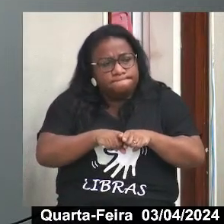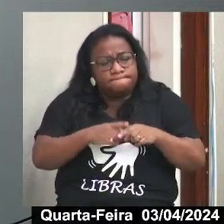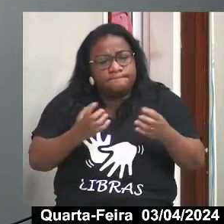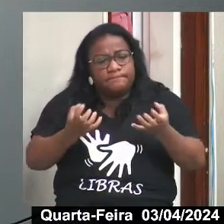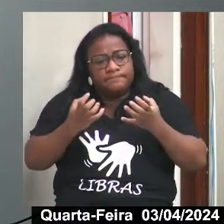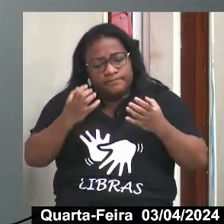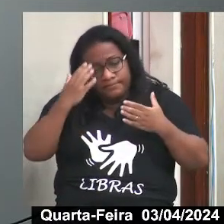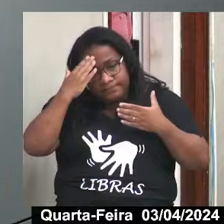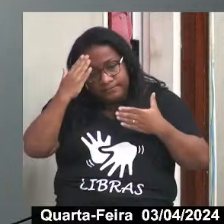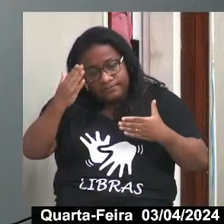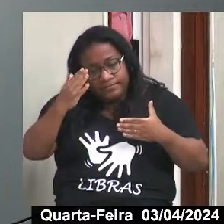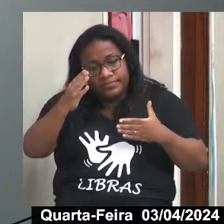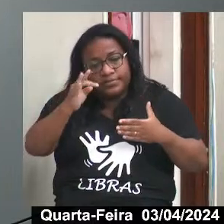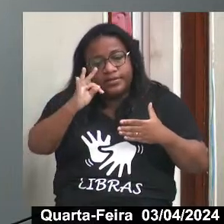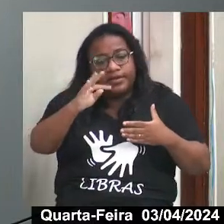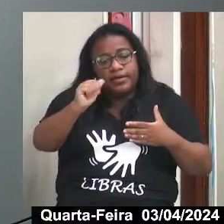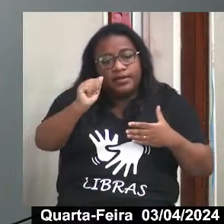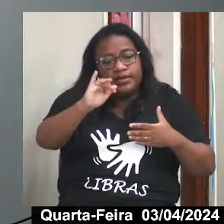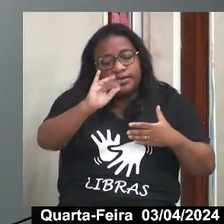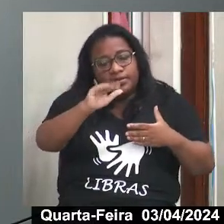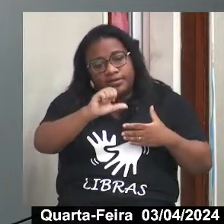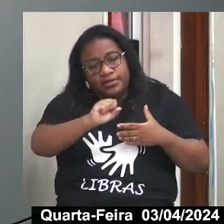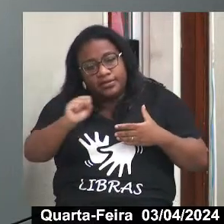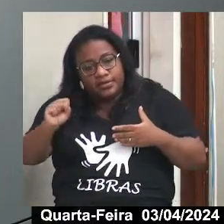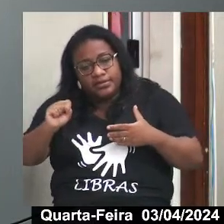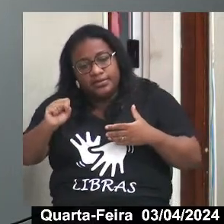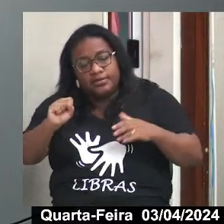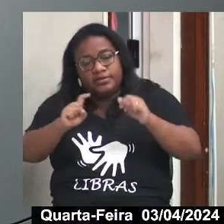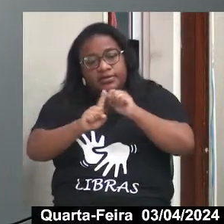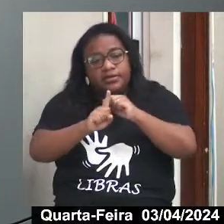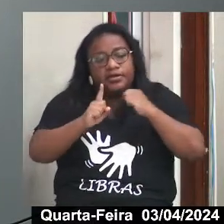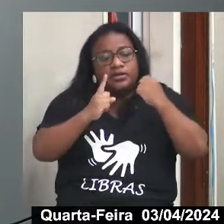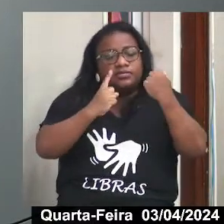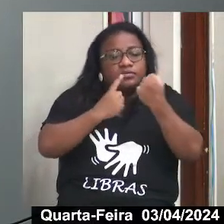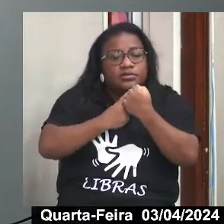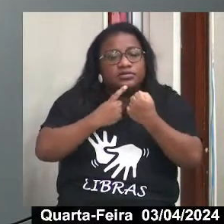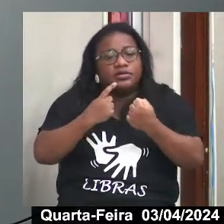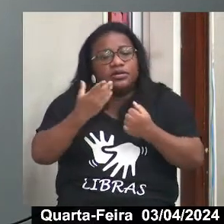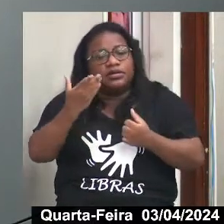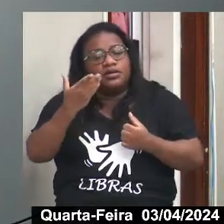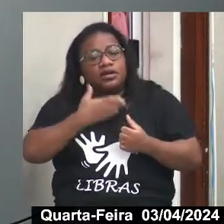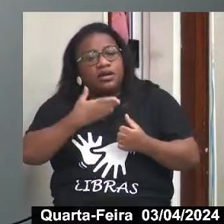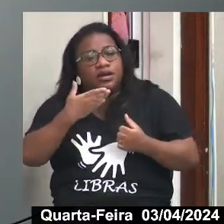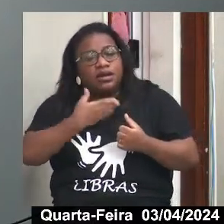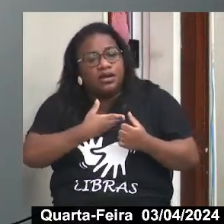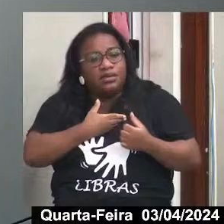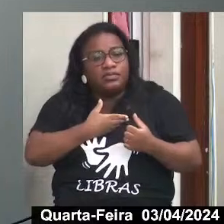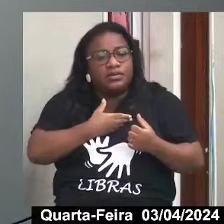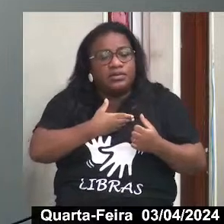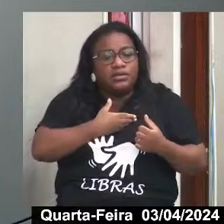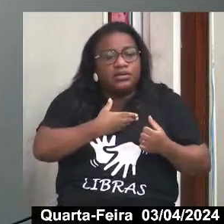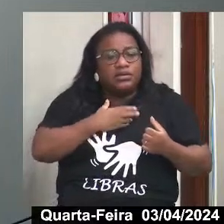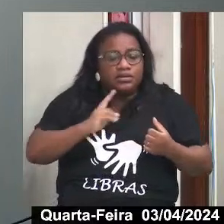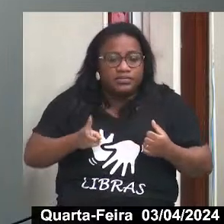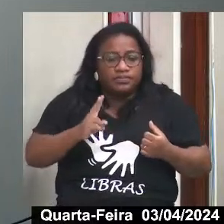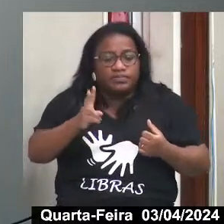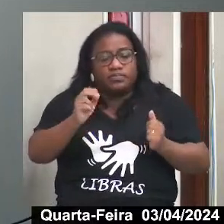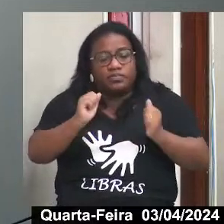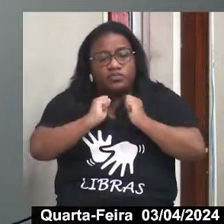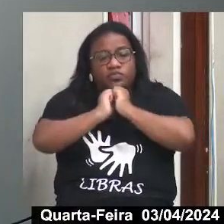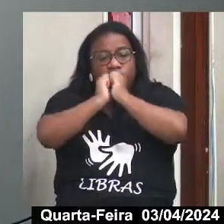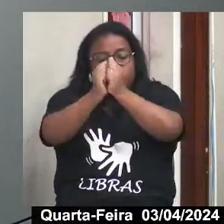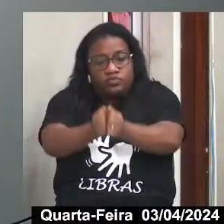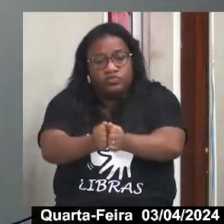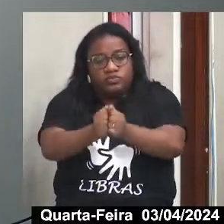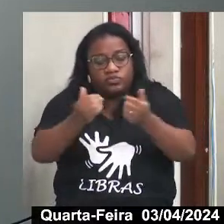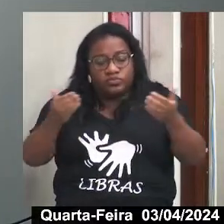atípicas. Queria agradecer aqui também a Thaís, secretária de Desenvolvimento Social, que é muito parceira. Apresentei diversos projetos lá, que em breve a gente vai